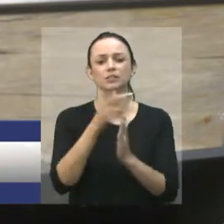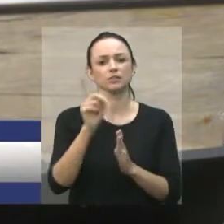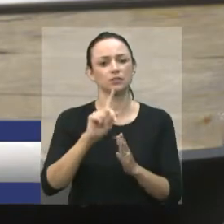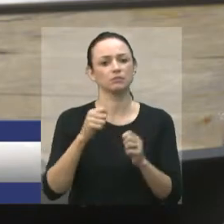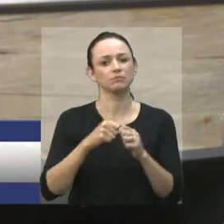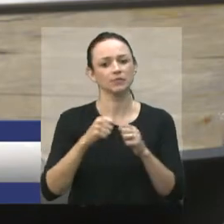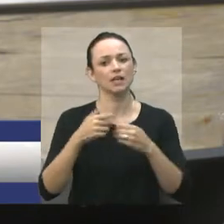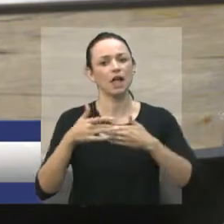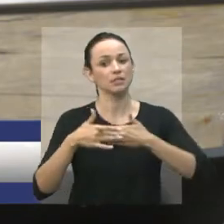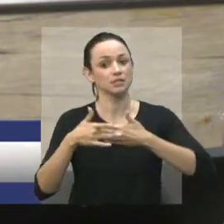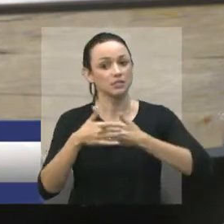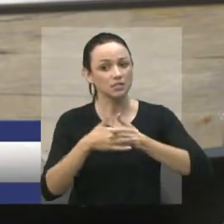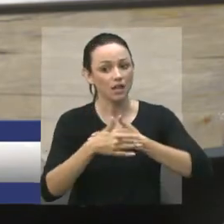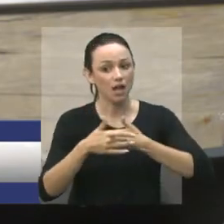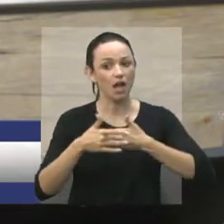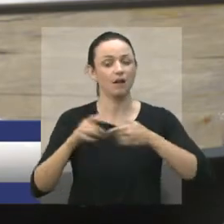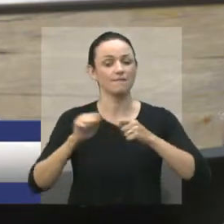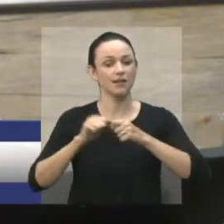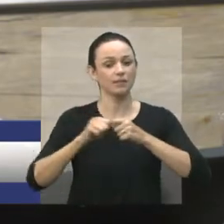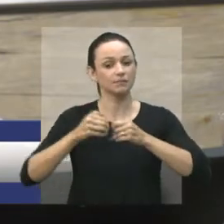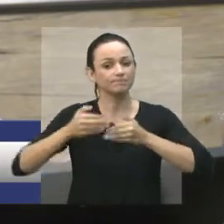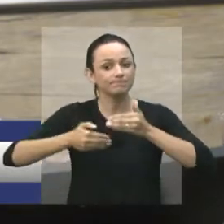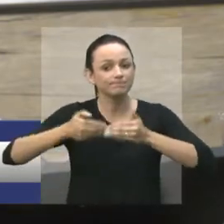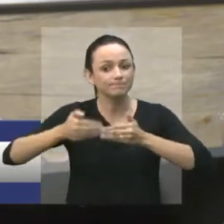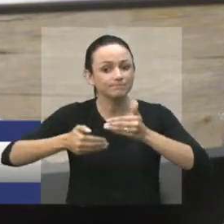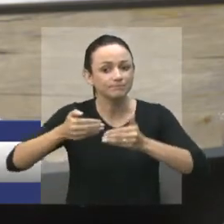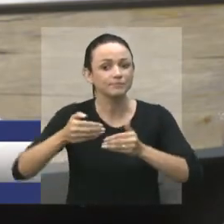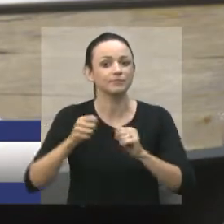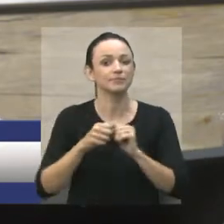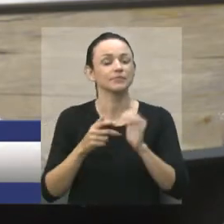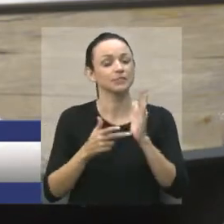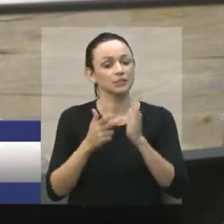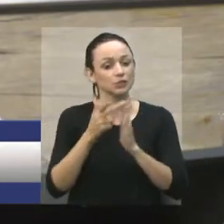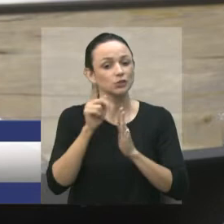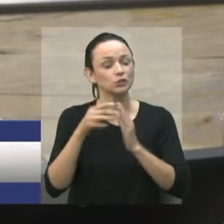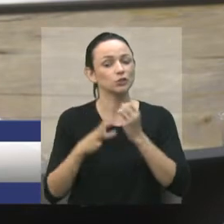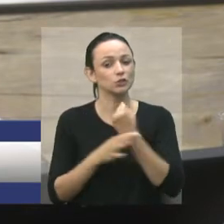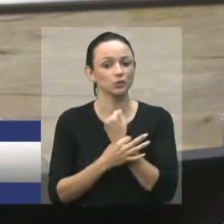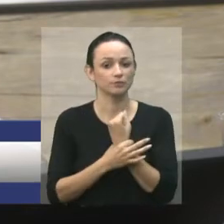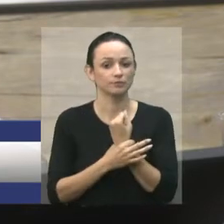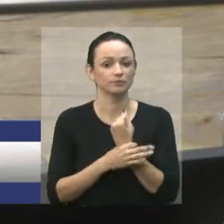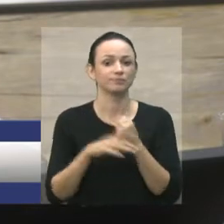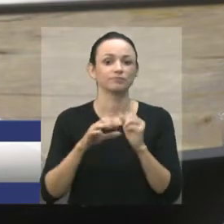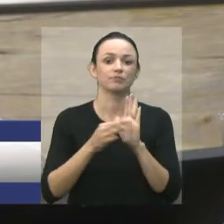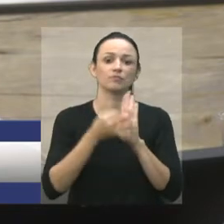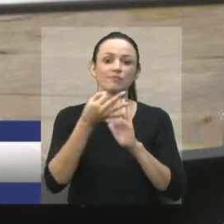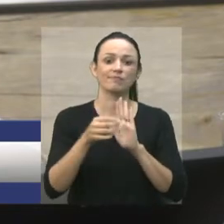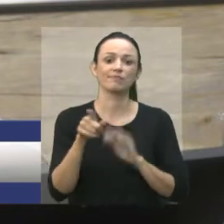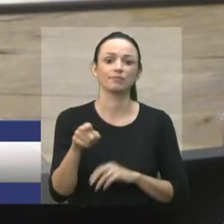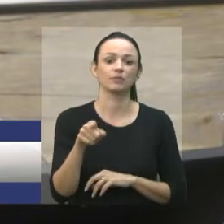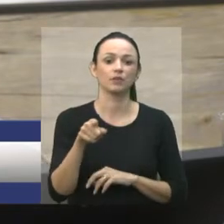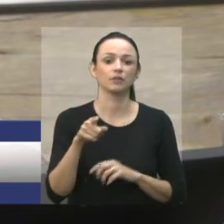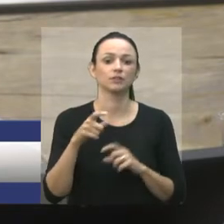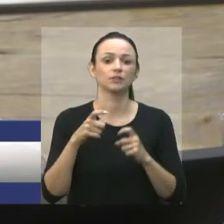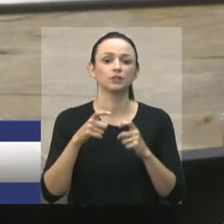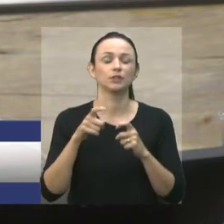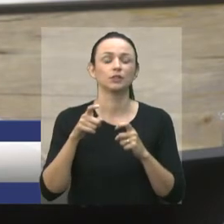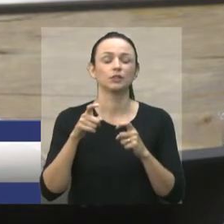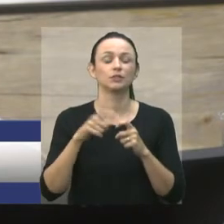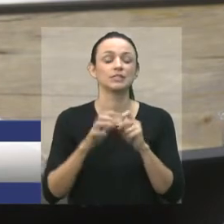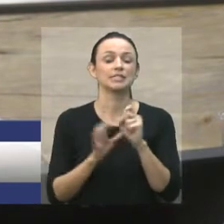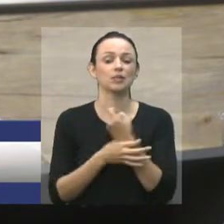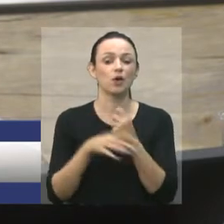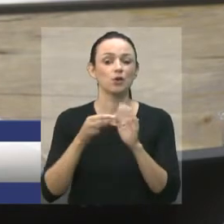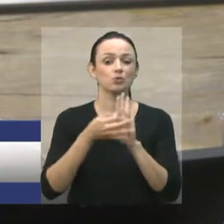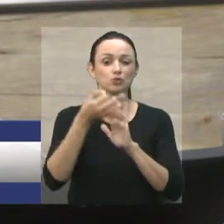de exames que antecedem a cirurgia para que a pessoa faça isso com segurança. Uma das sugestões do vereador Dr. José Segura aqui